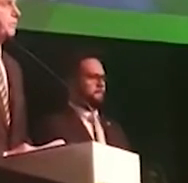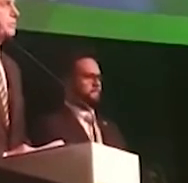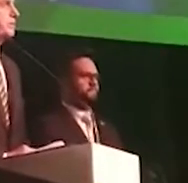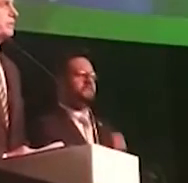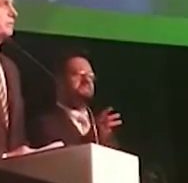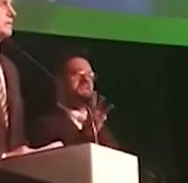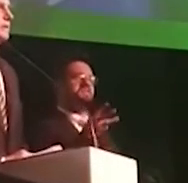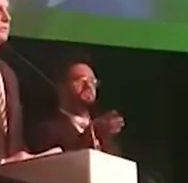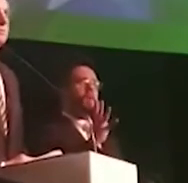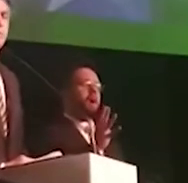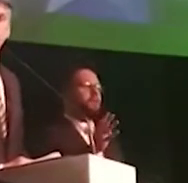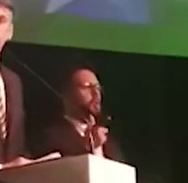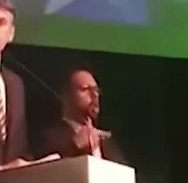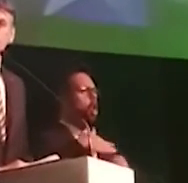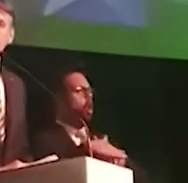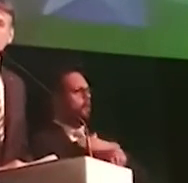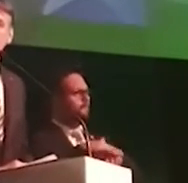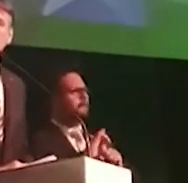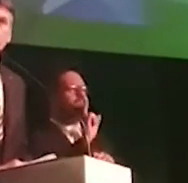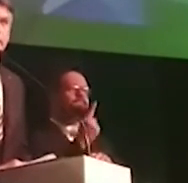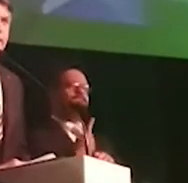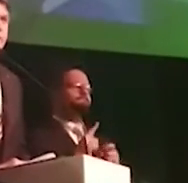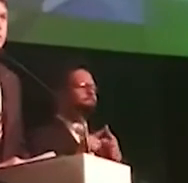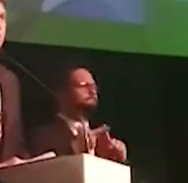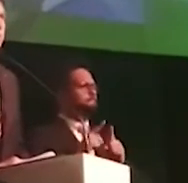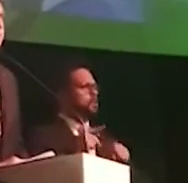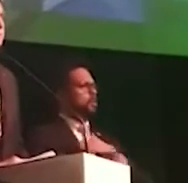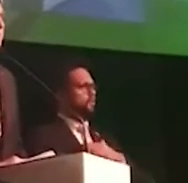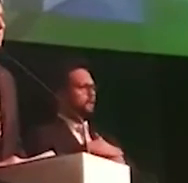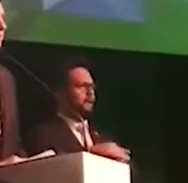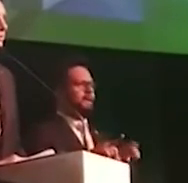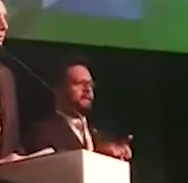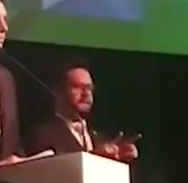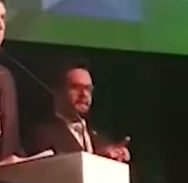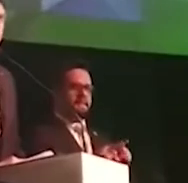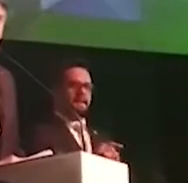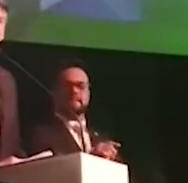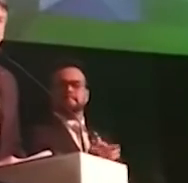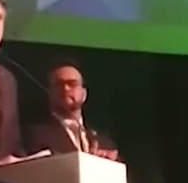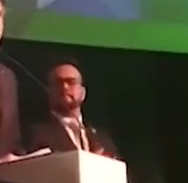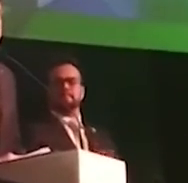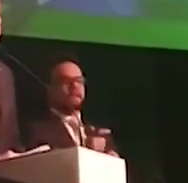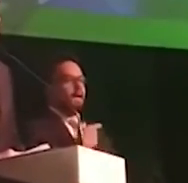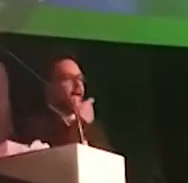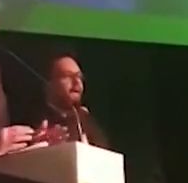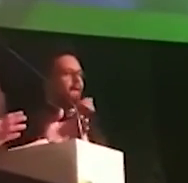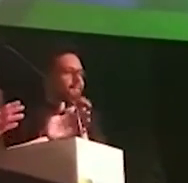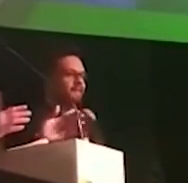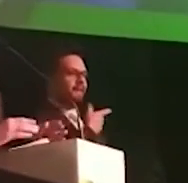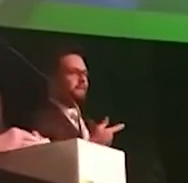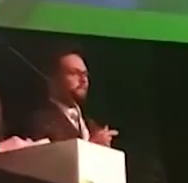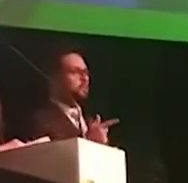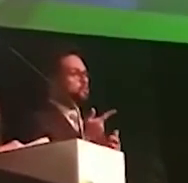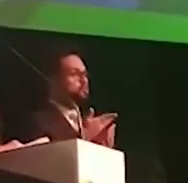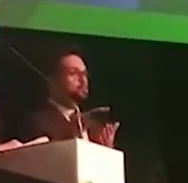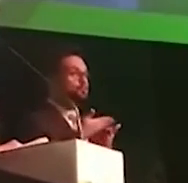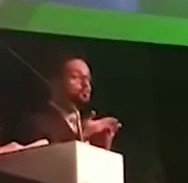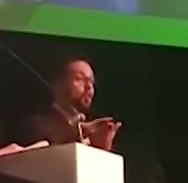3-4 vezes por dia conversando comigo. Ernesto Araújo, quando chegou, muito criticado, era